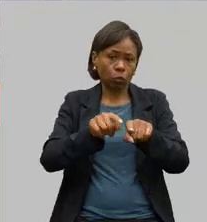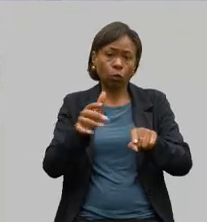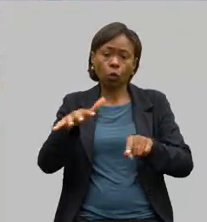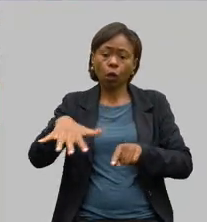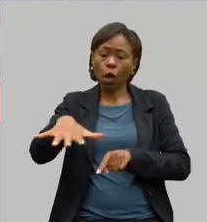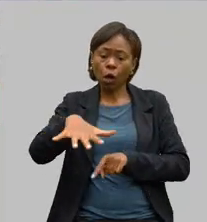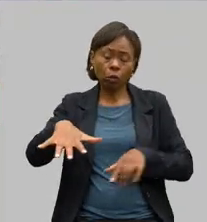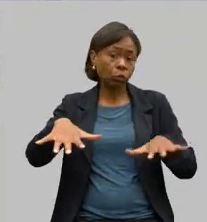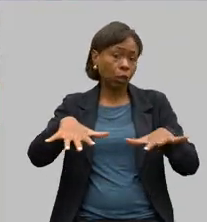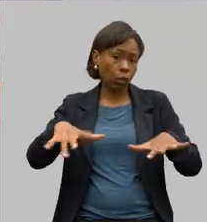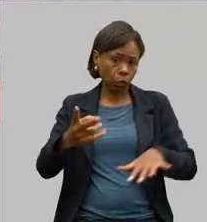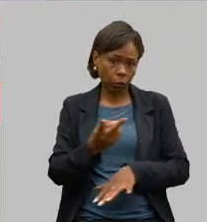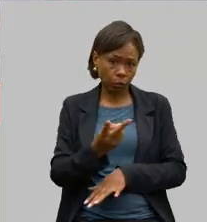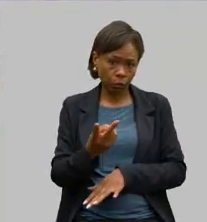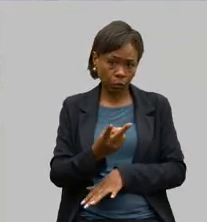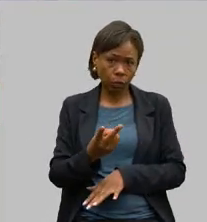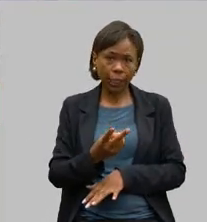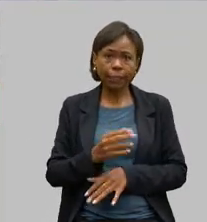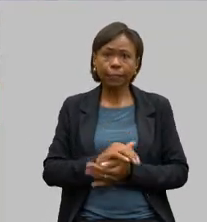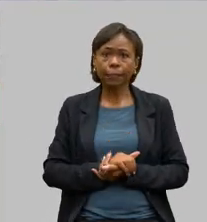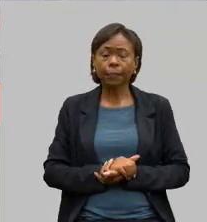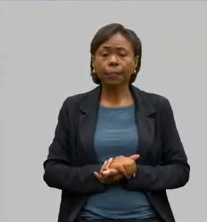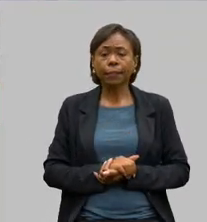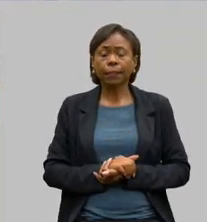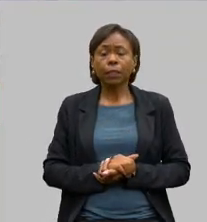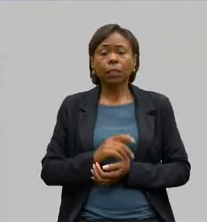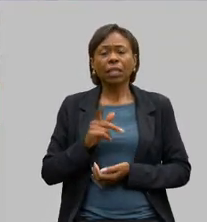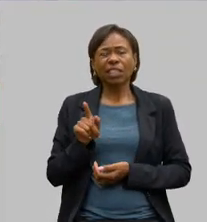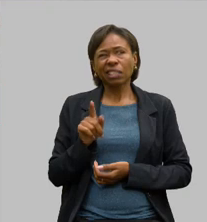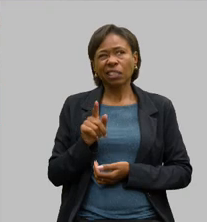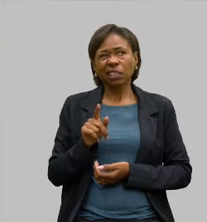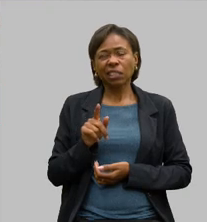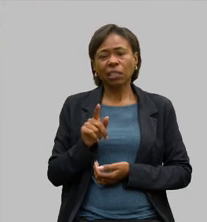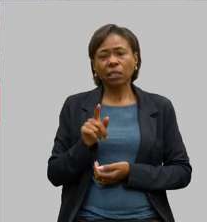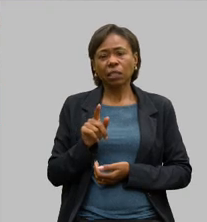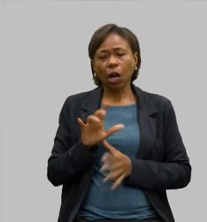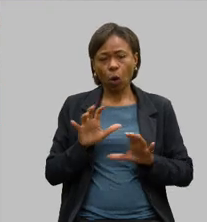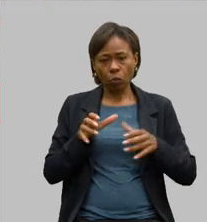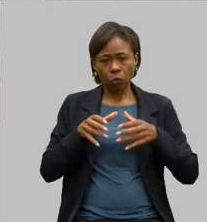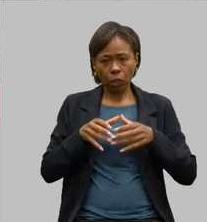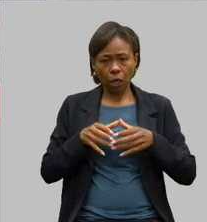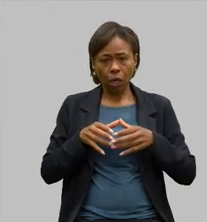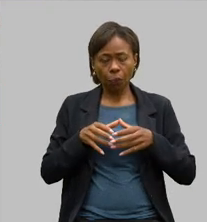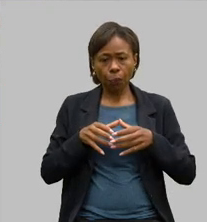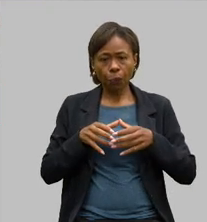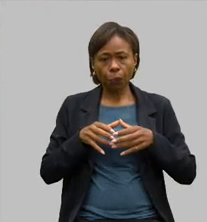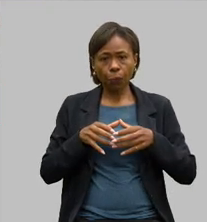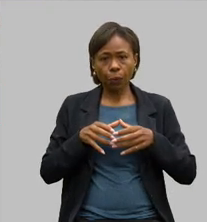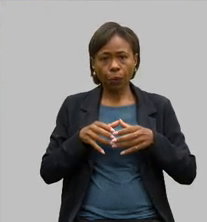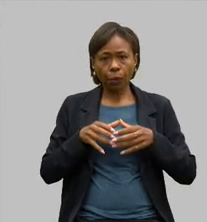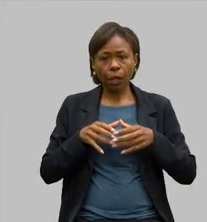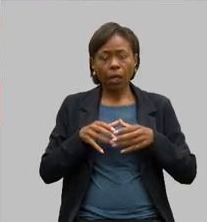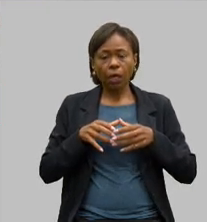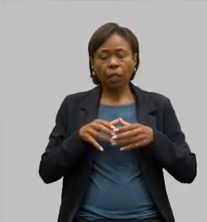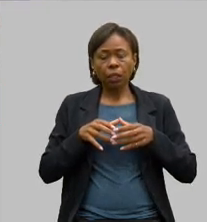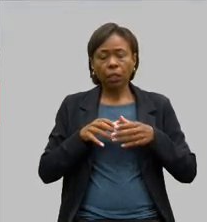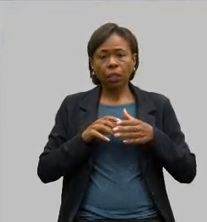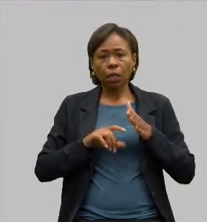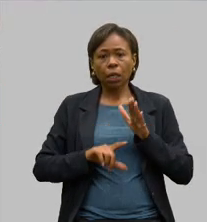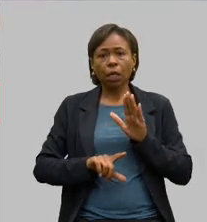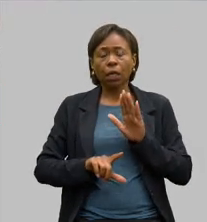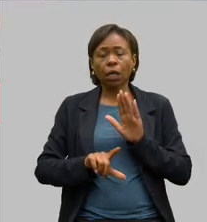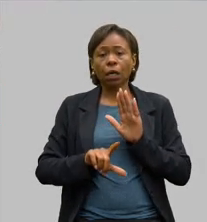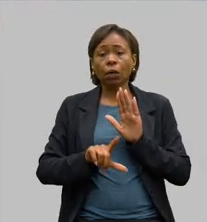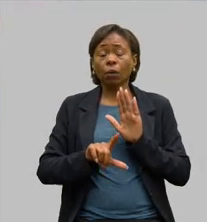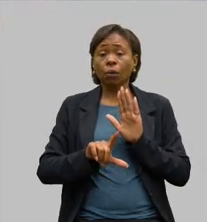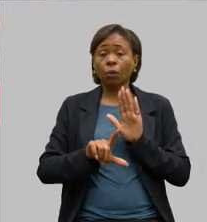eh essa a comissão paritária eh hoje a comissão da Lei eh da Lei Paul Gustav da de branco que